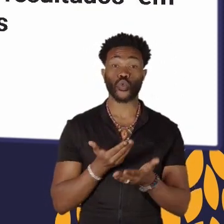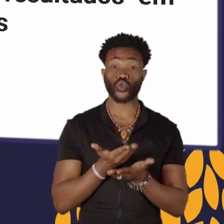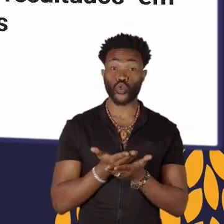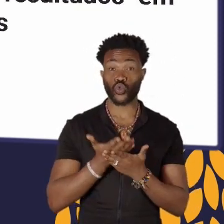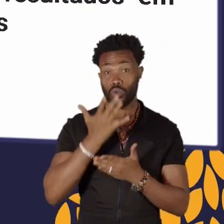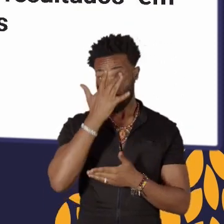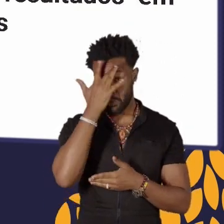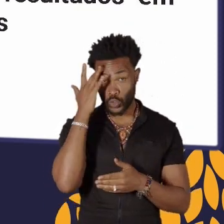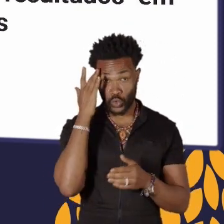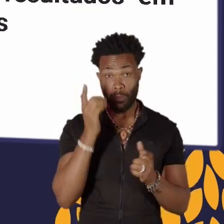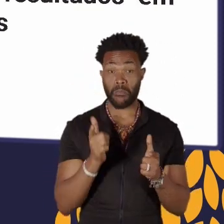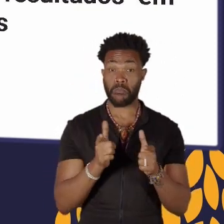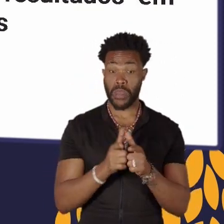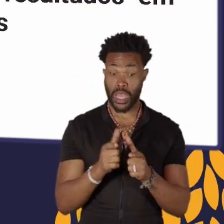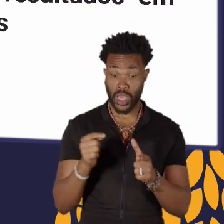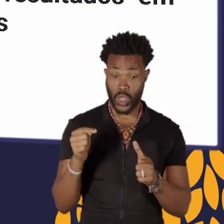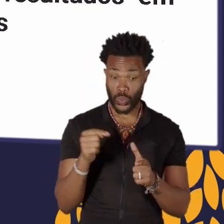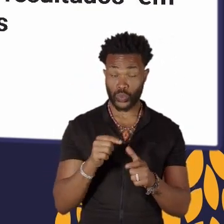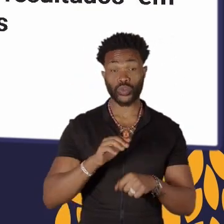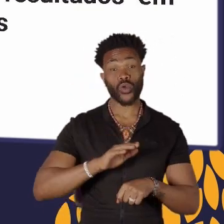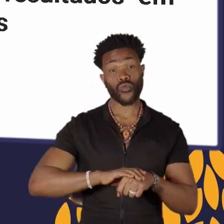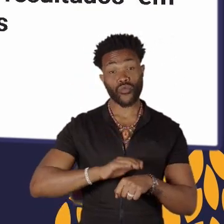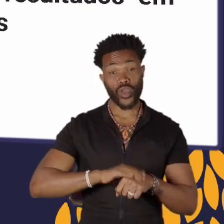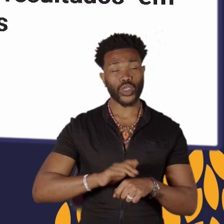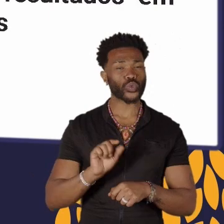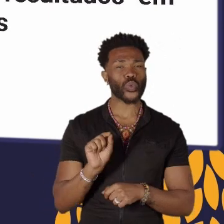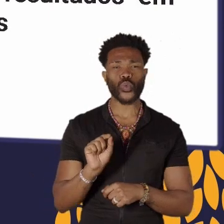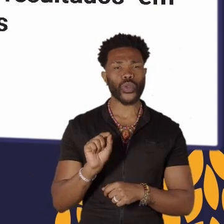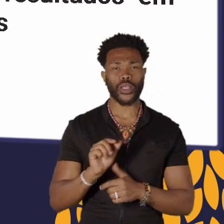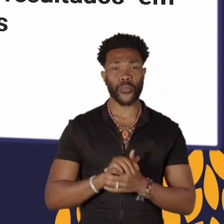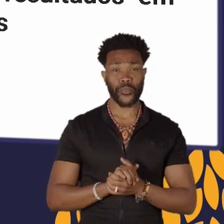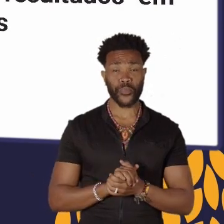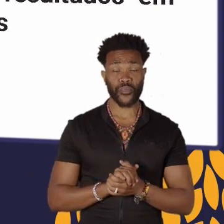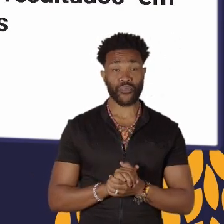menos pessoas devem ser feitos, devem ser